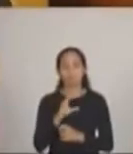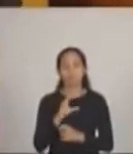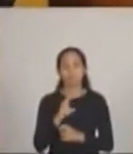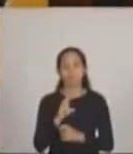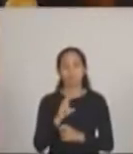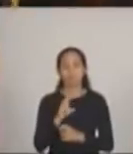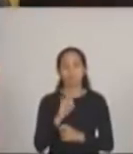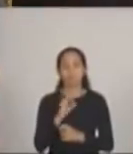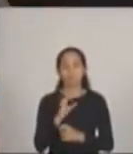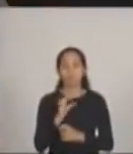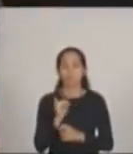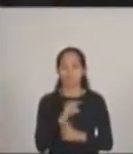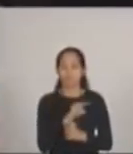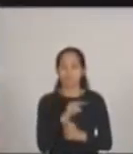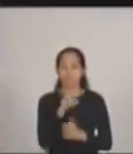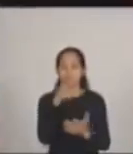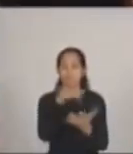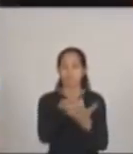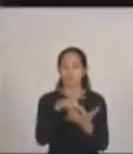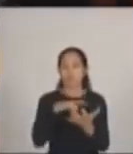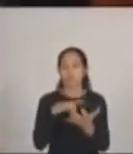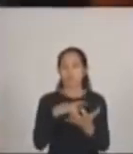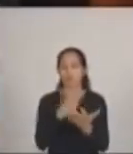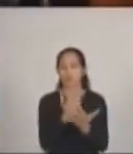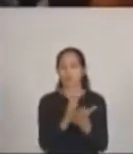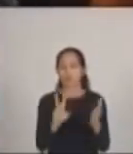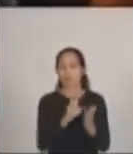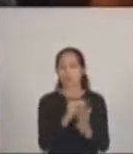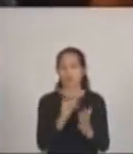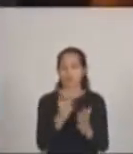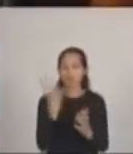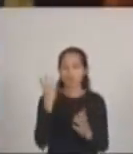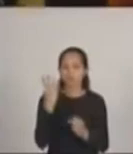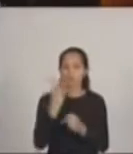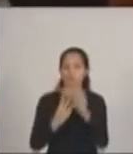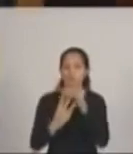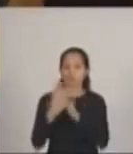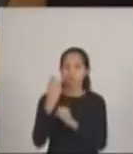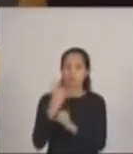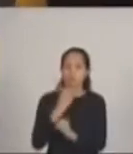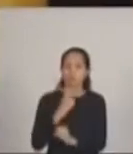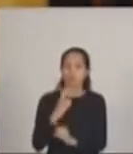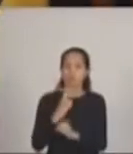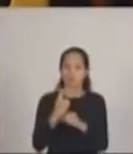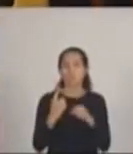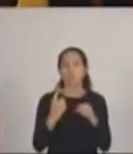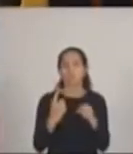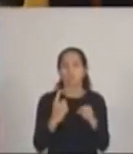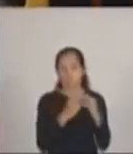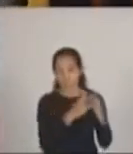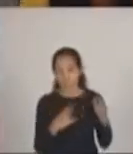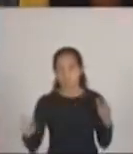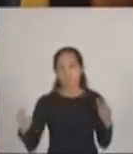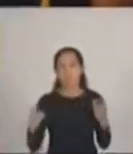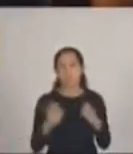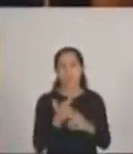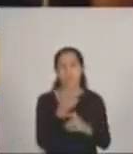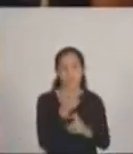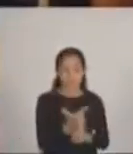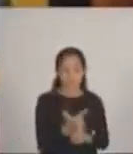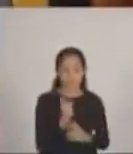está sendo extinta, Mucurici no último triênio teve 2.400 processos. Então